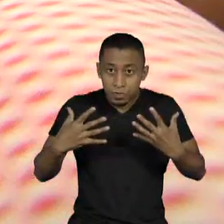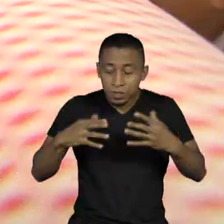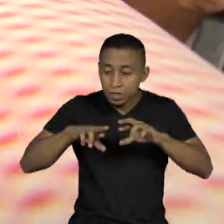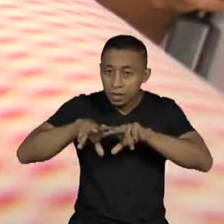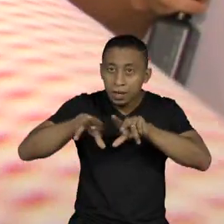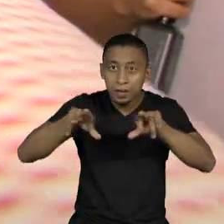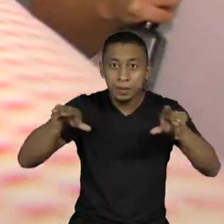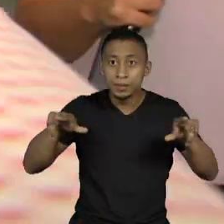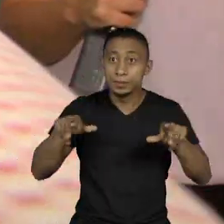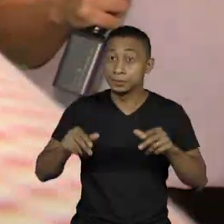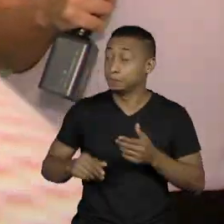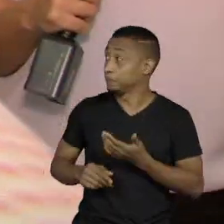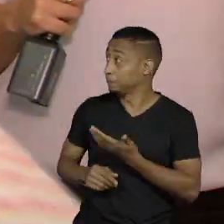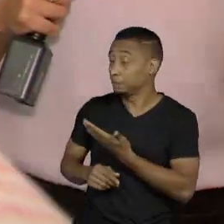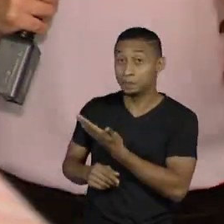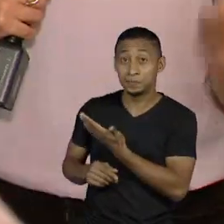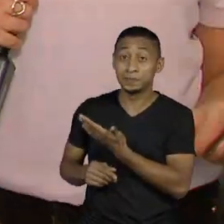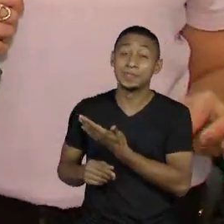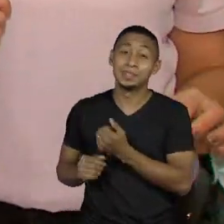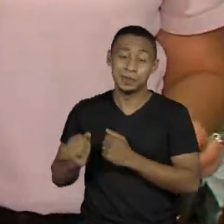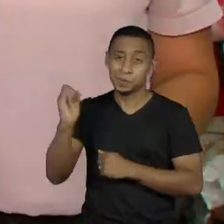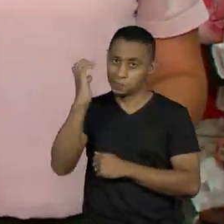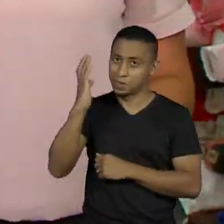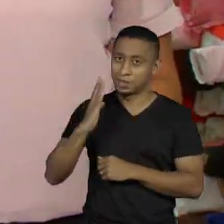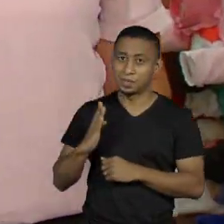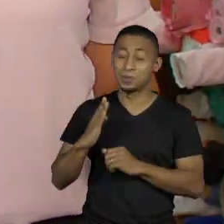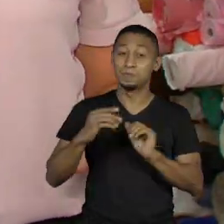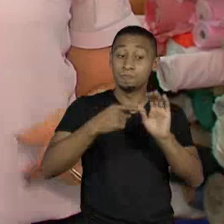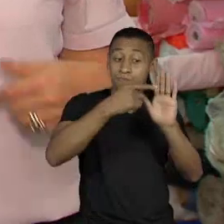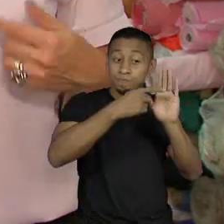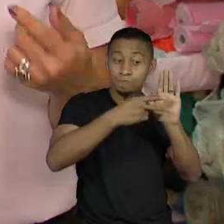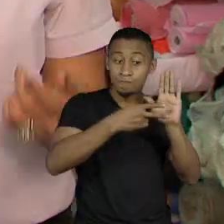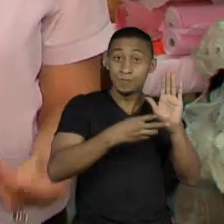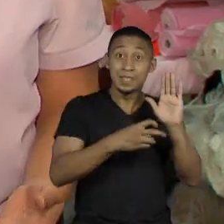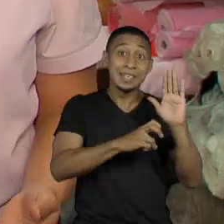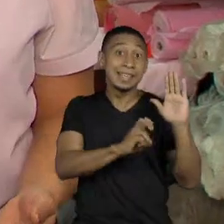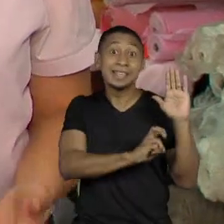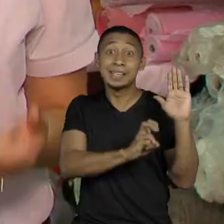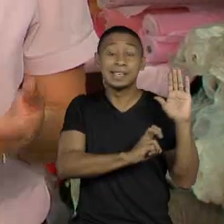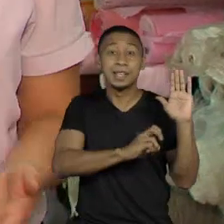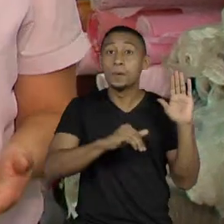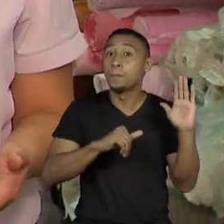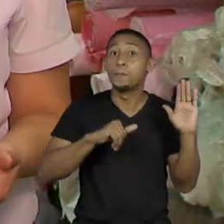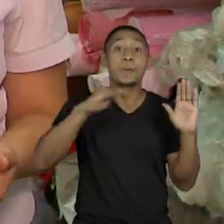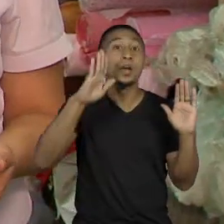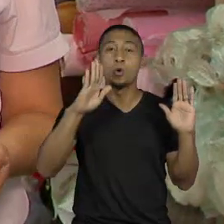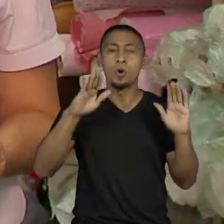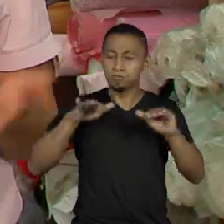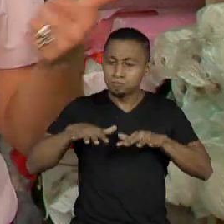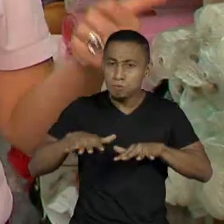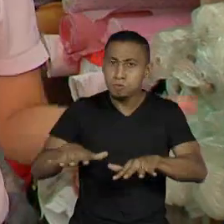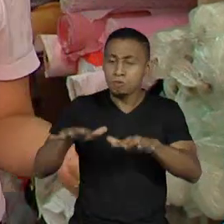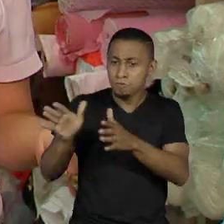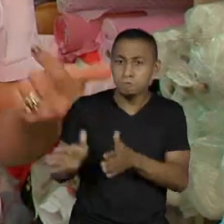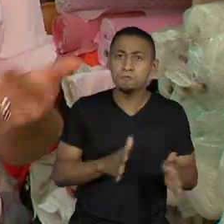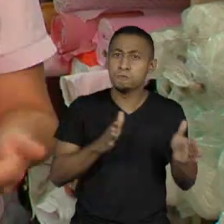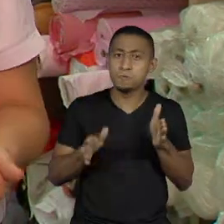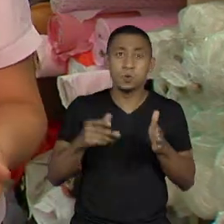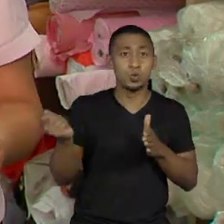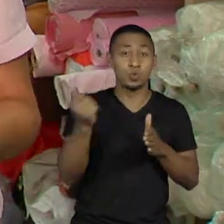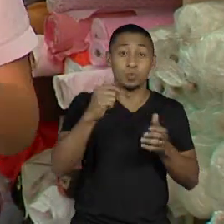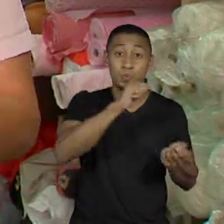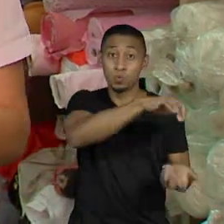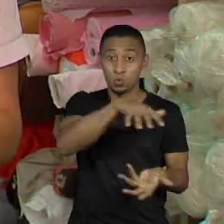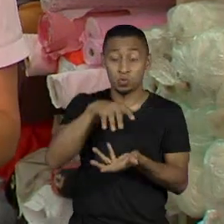fartas. E não é à toa. O Brasil é a 5ª maior indústria têxtil do mundo. o quarto maior produtor de jeans e